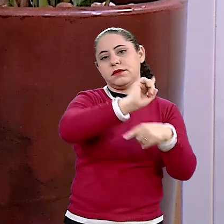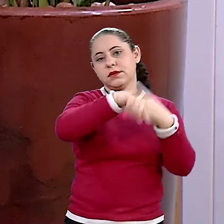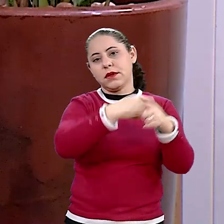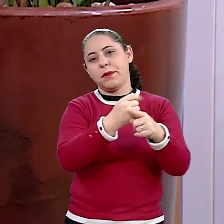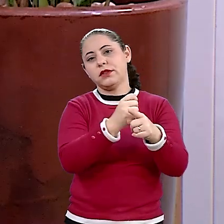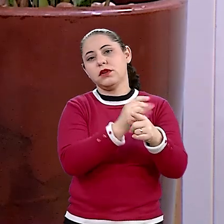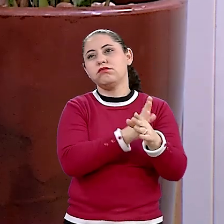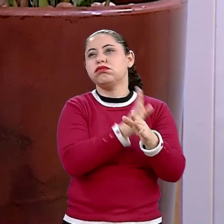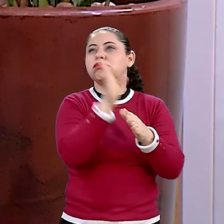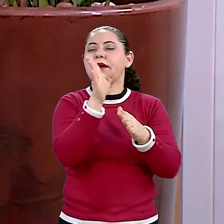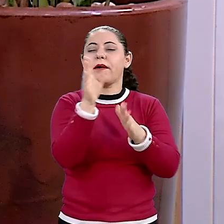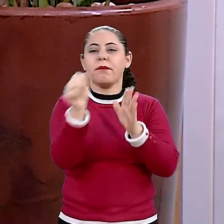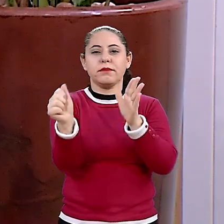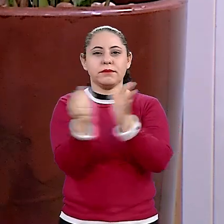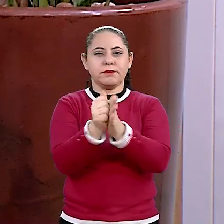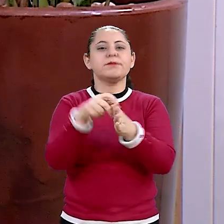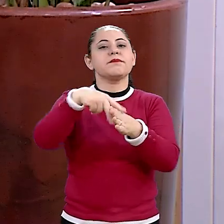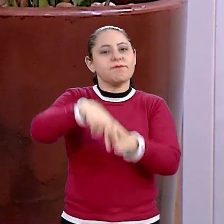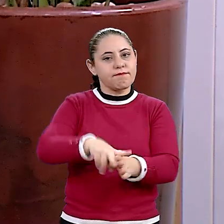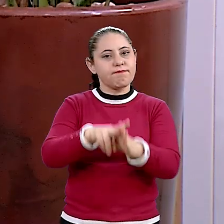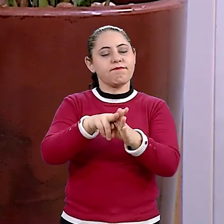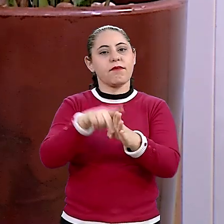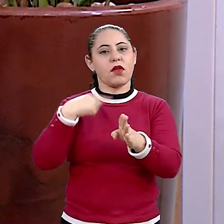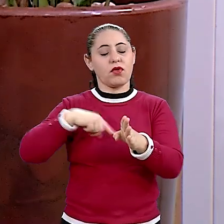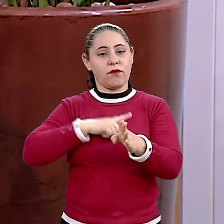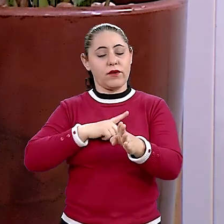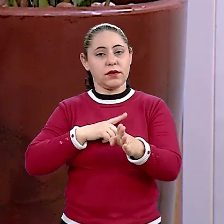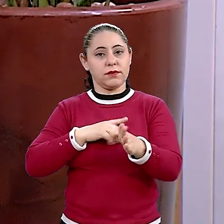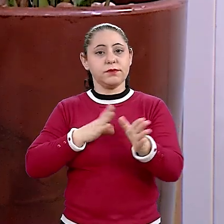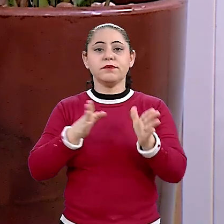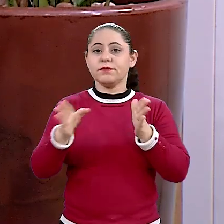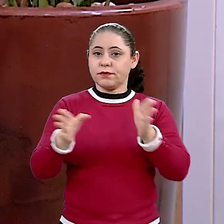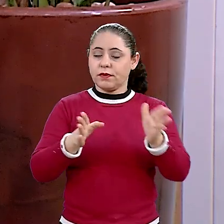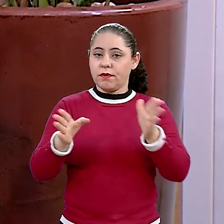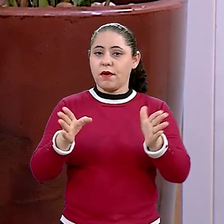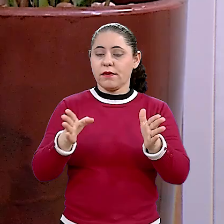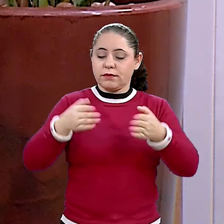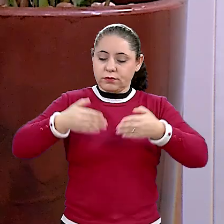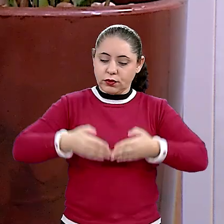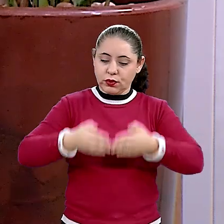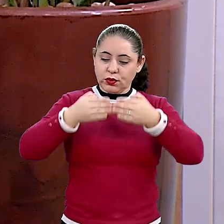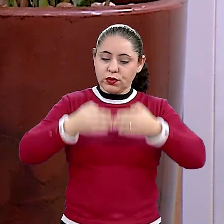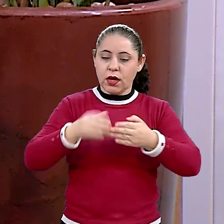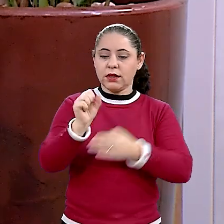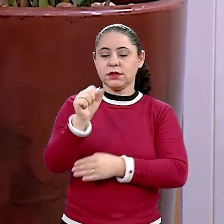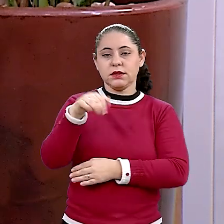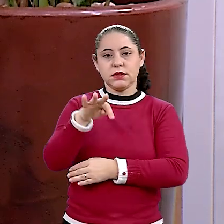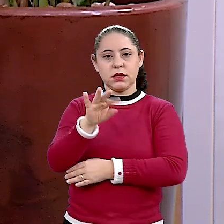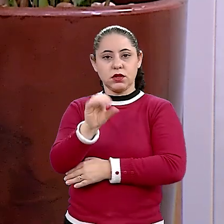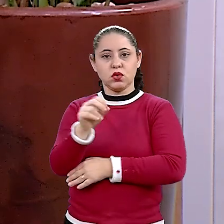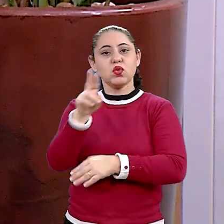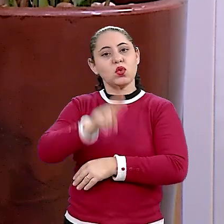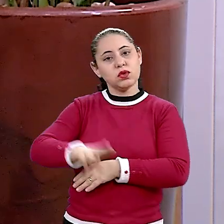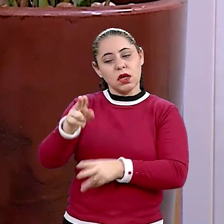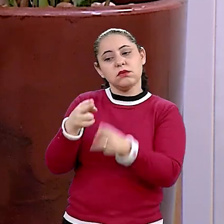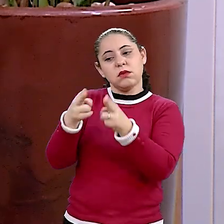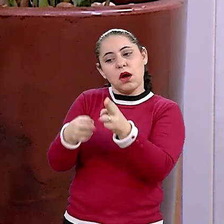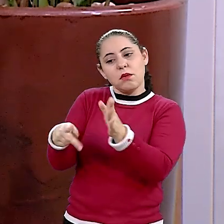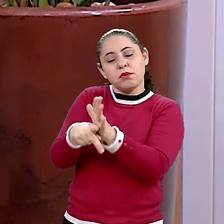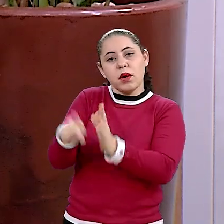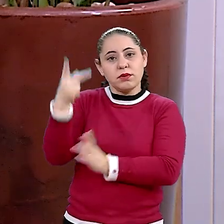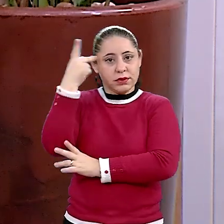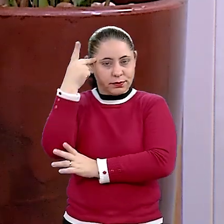ramal até Aparecida do Taboado. Então, nós vamos acessar o Porto de Santos através da Malha Paulista. Essa